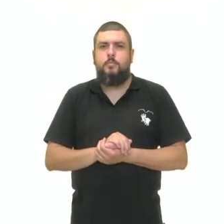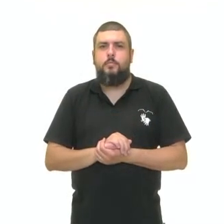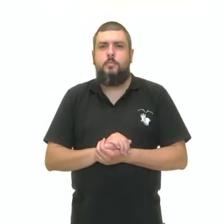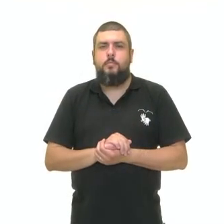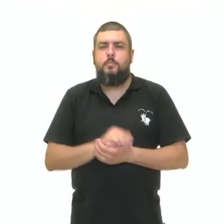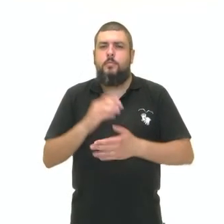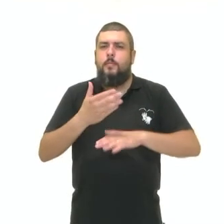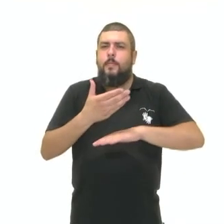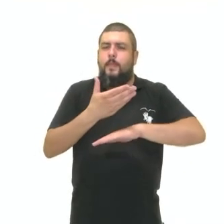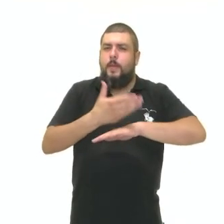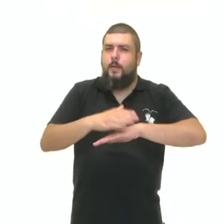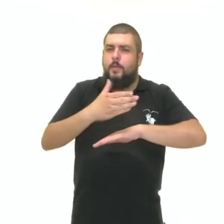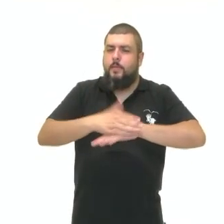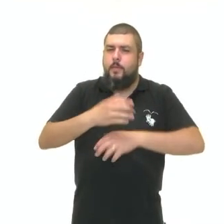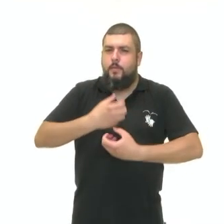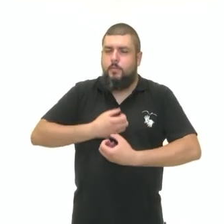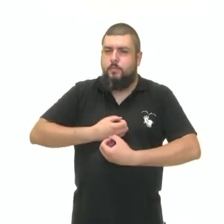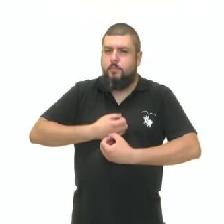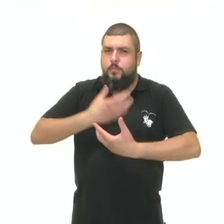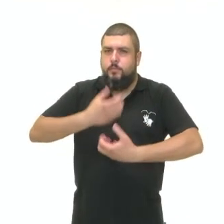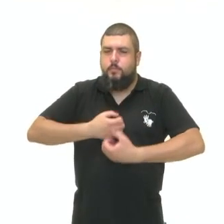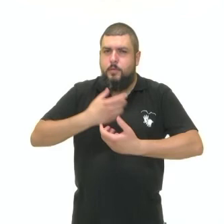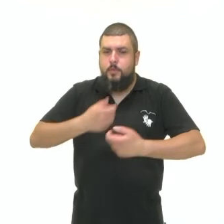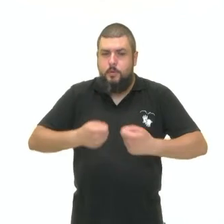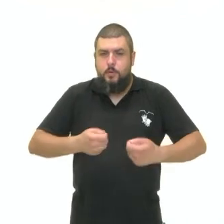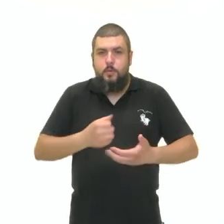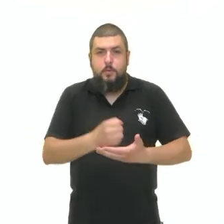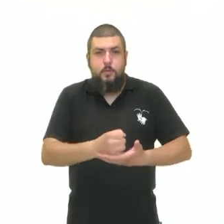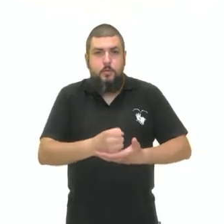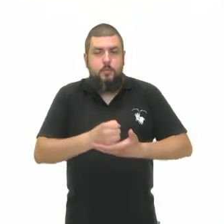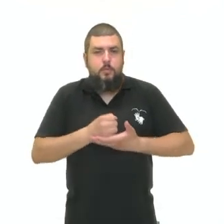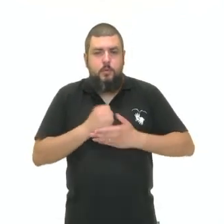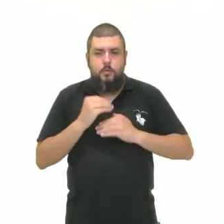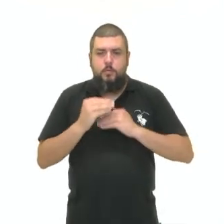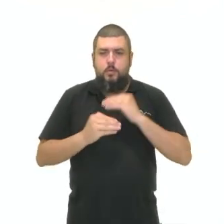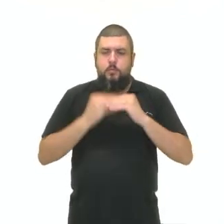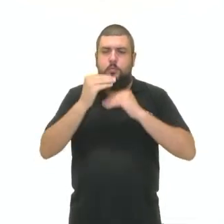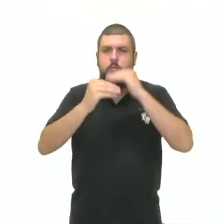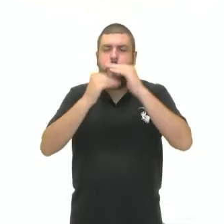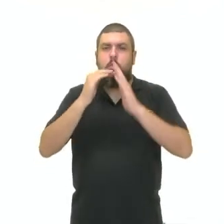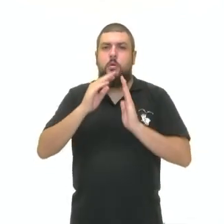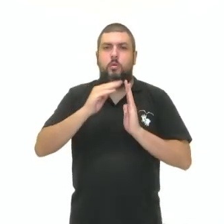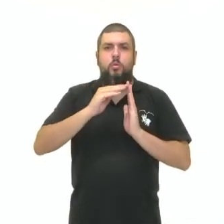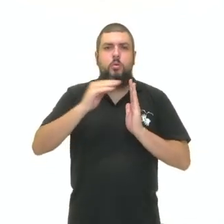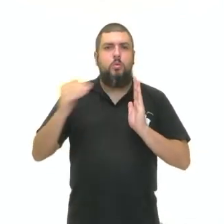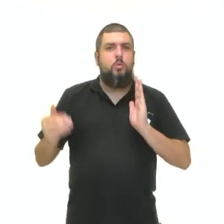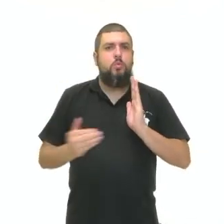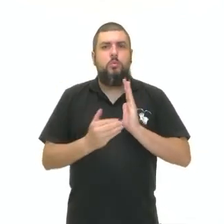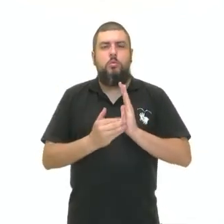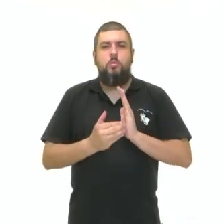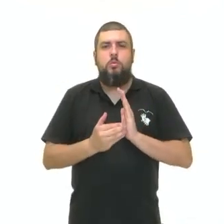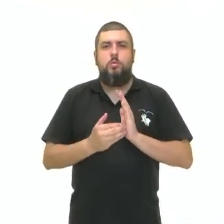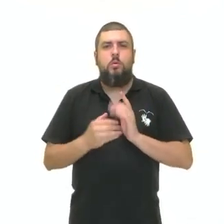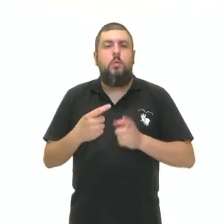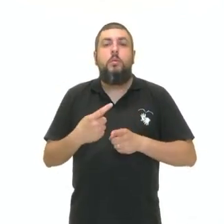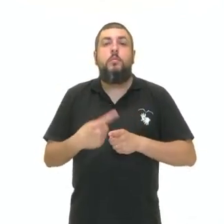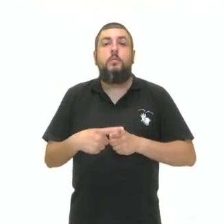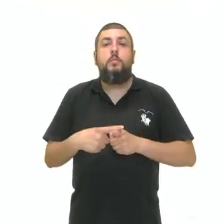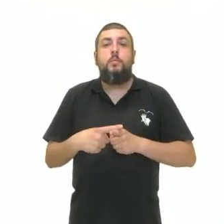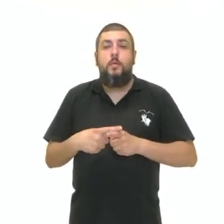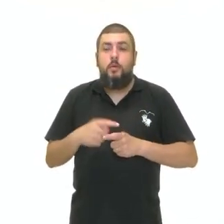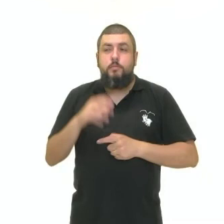para o desenvolvimento integral do participante, né? Pois estimulam a imaginação, a